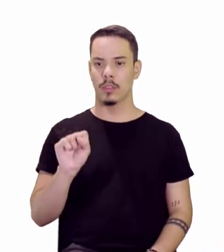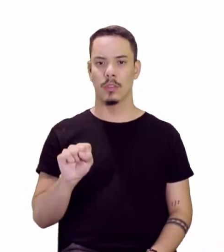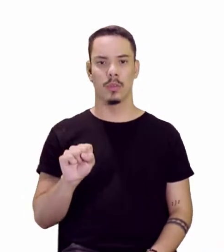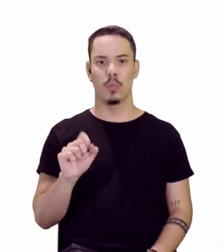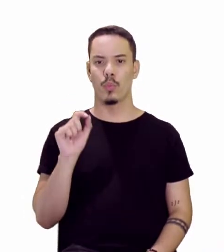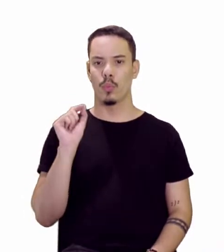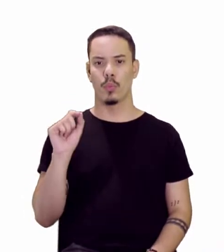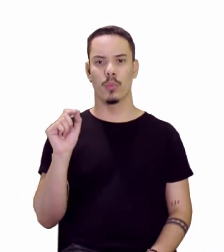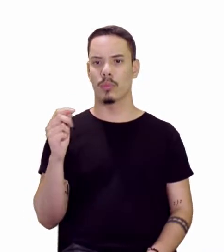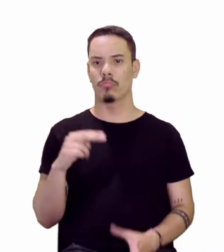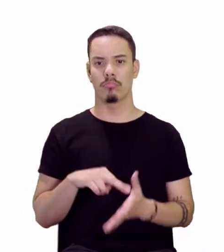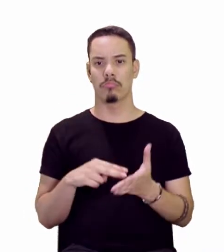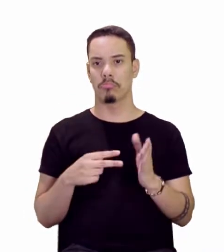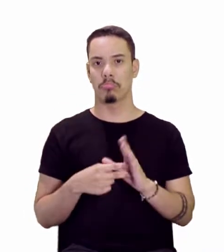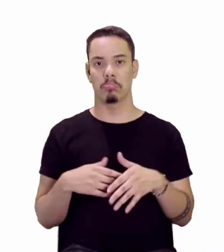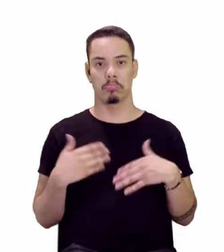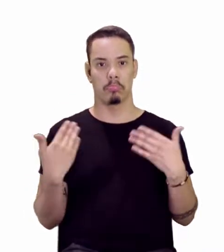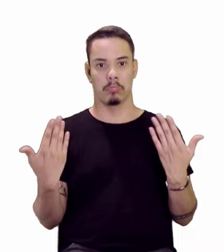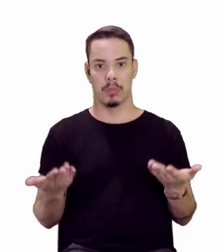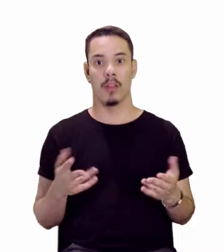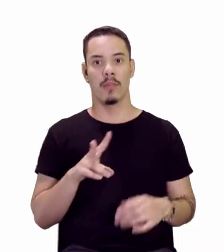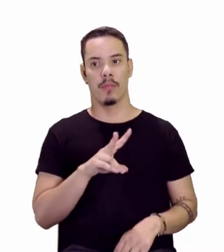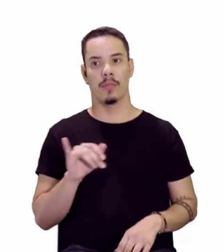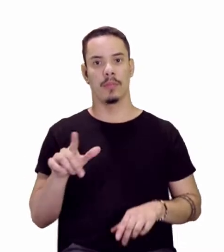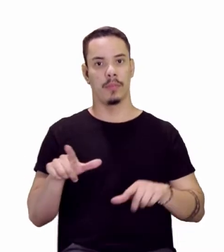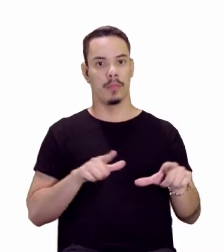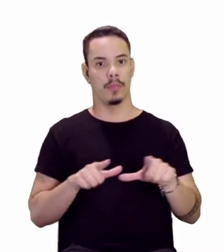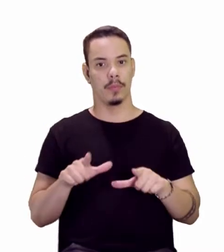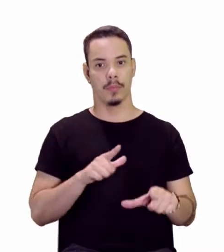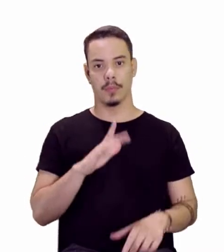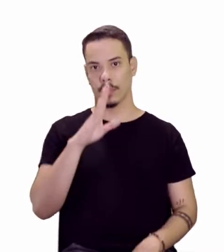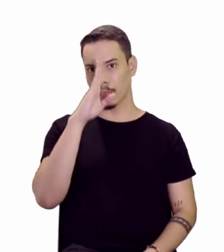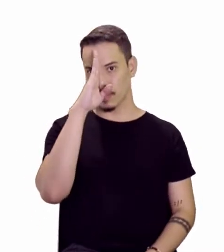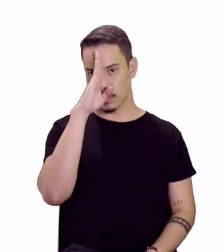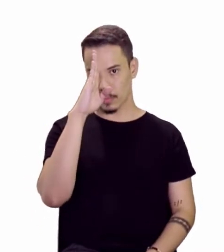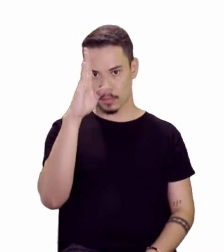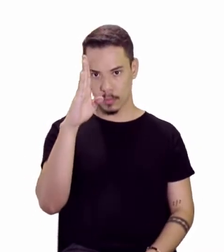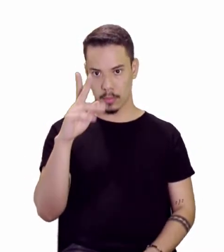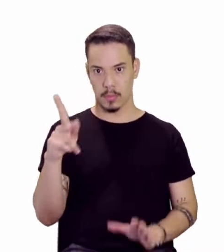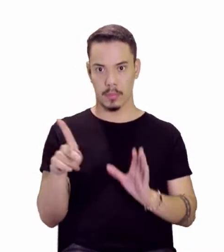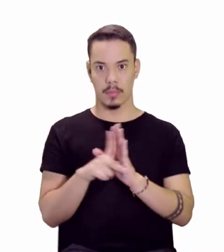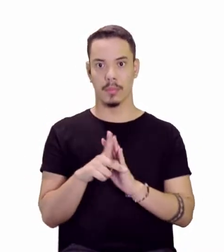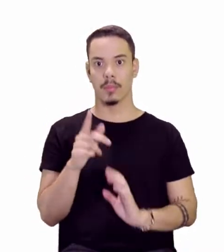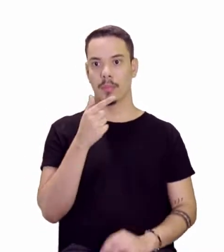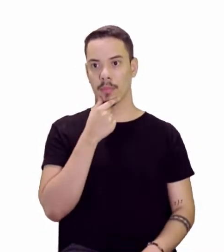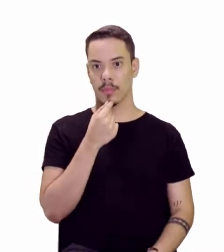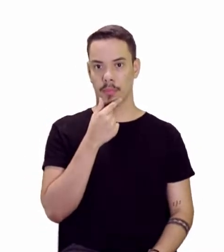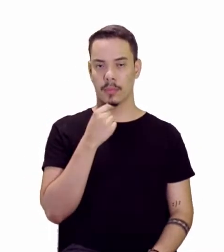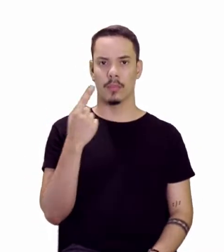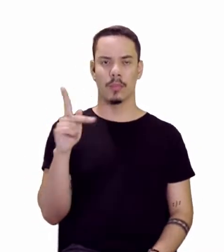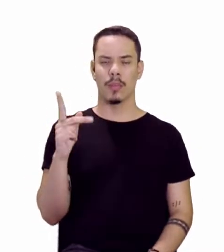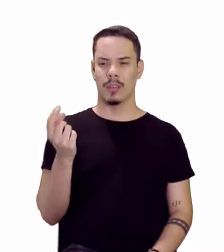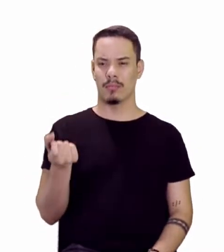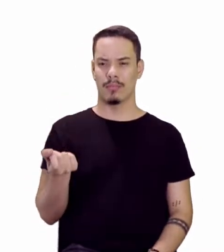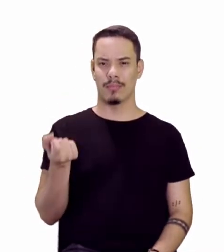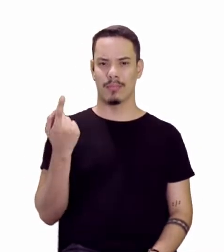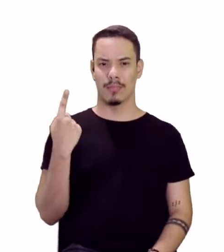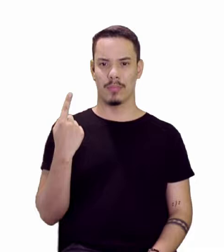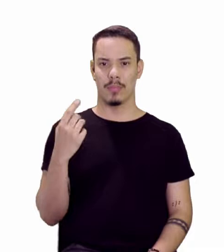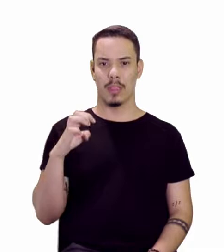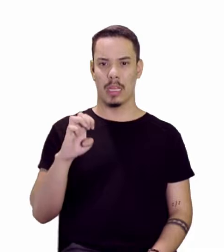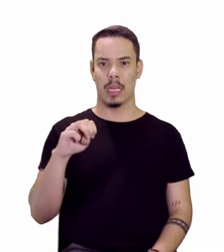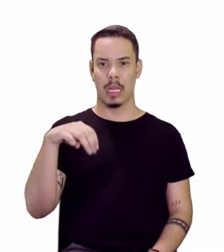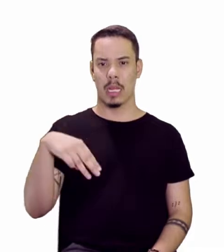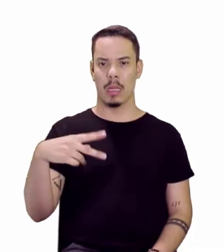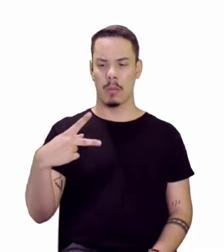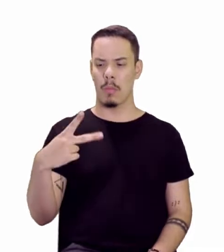empuxo? Então, o empuxo vai estar sendo trabalhado, né, Décio, no princípio de Arquimedes. Parece ser estranho, né? Parece.